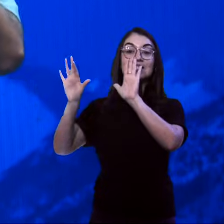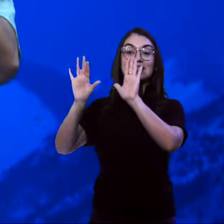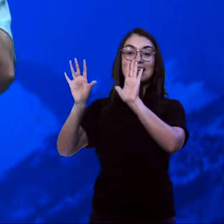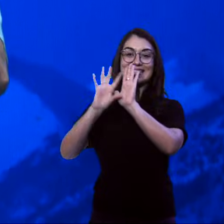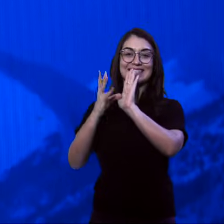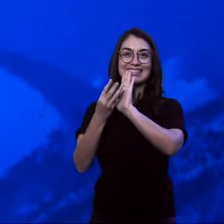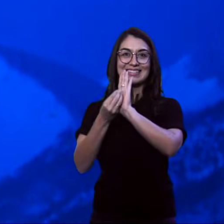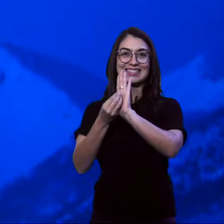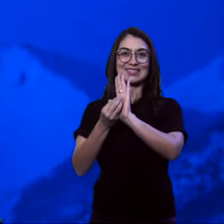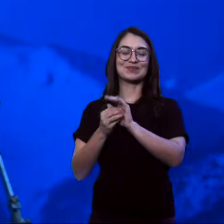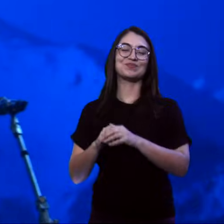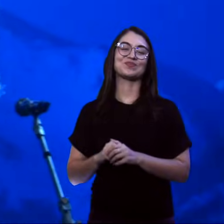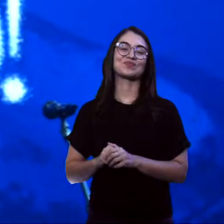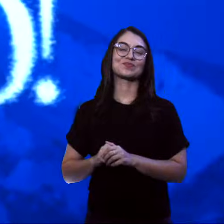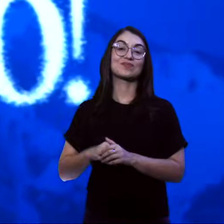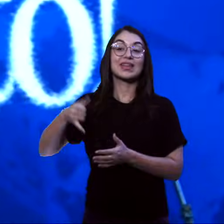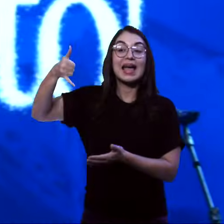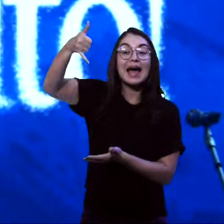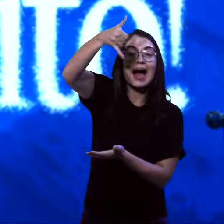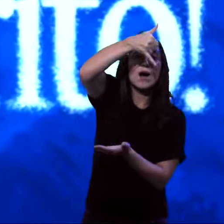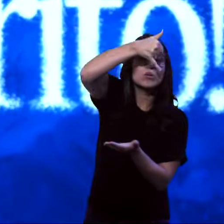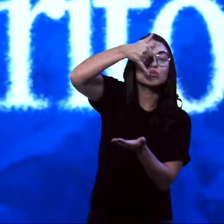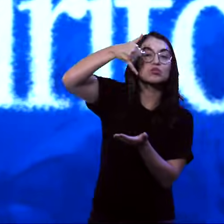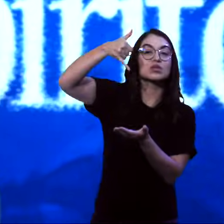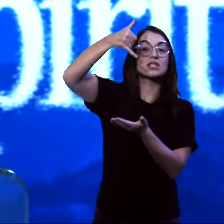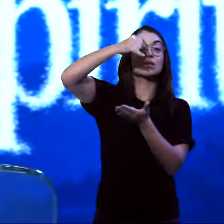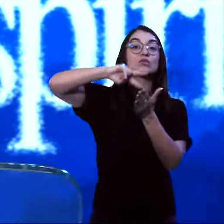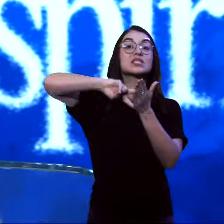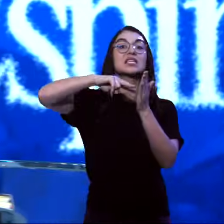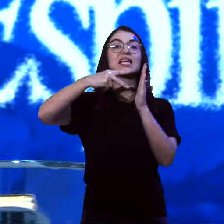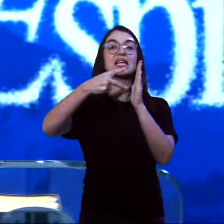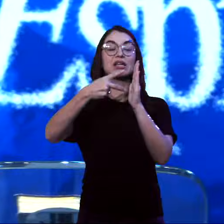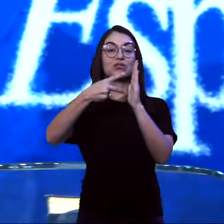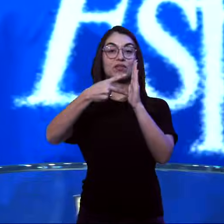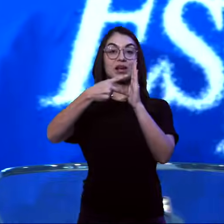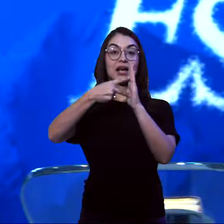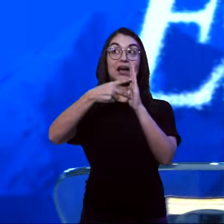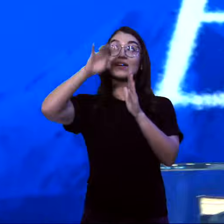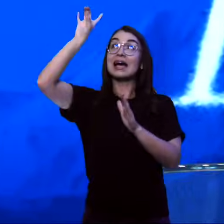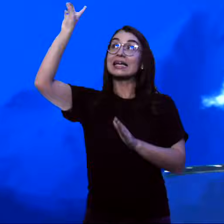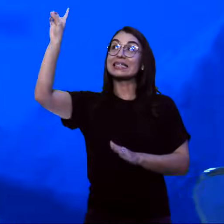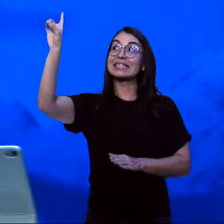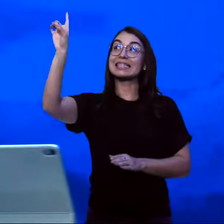A unção do azeite significava que Deus estava enchendo alguém